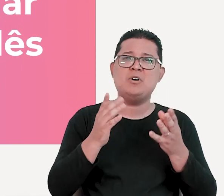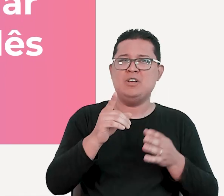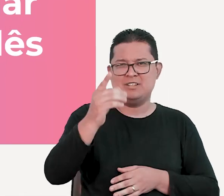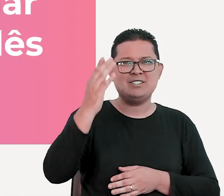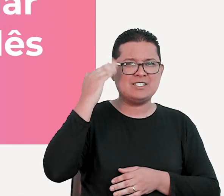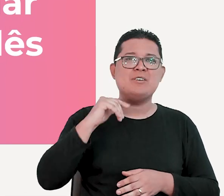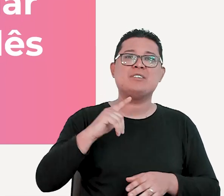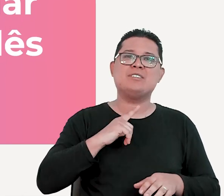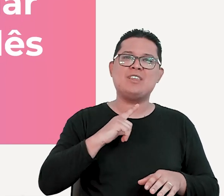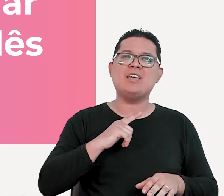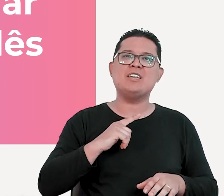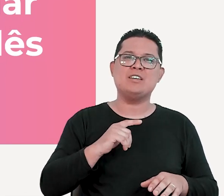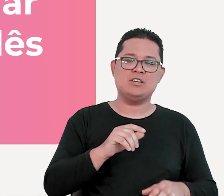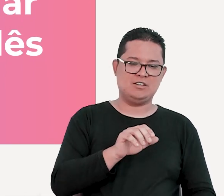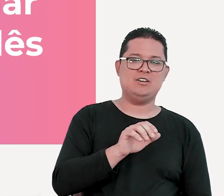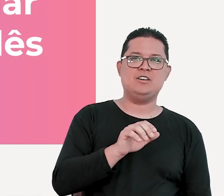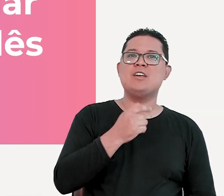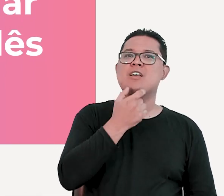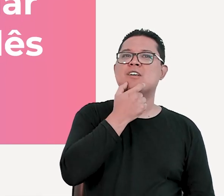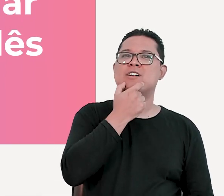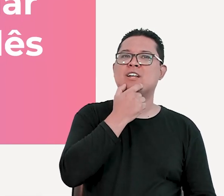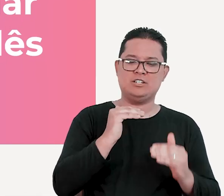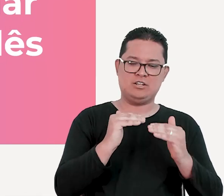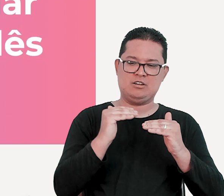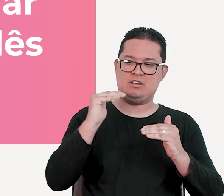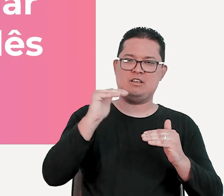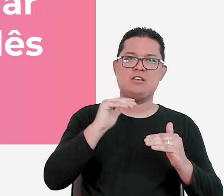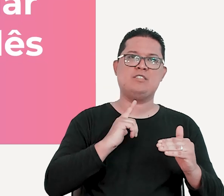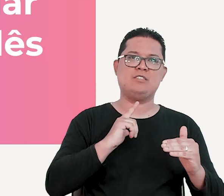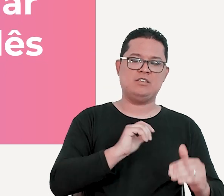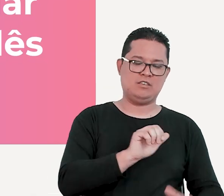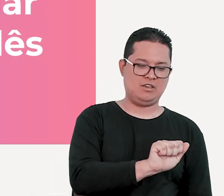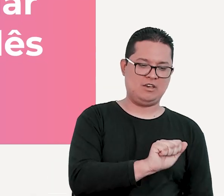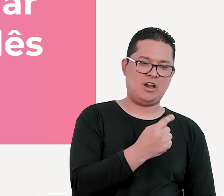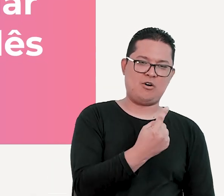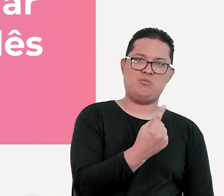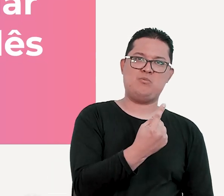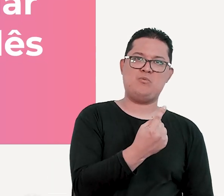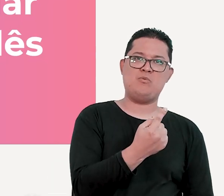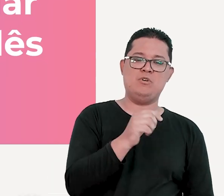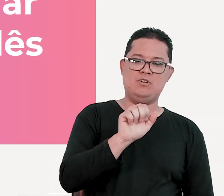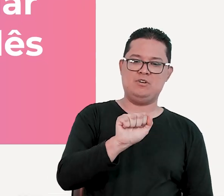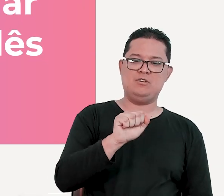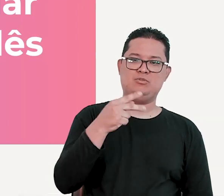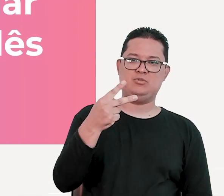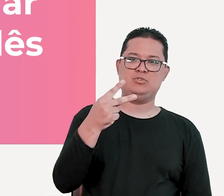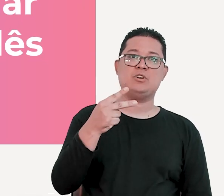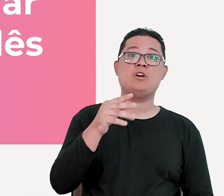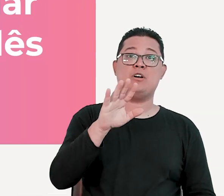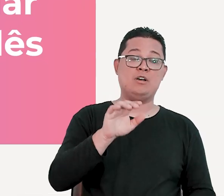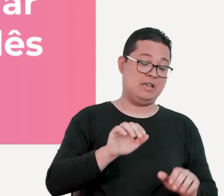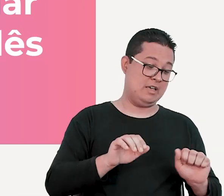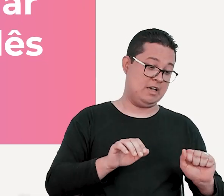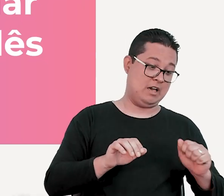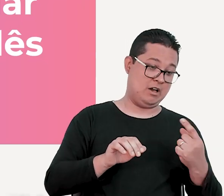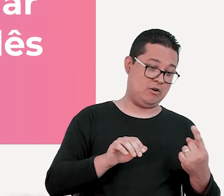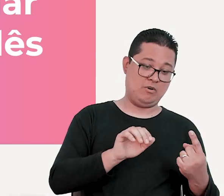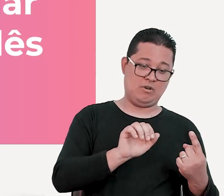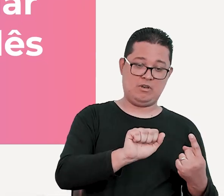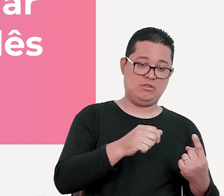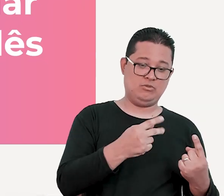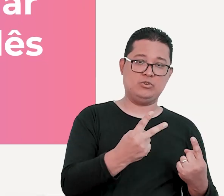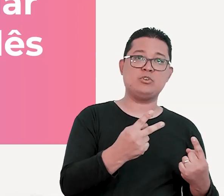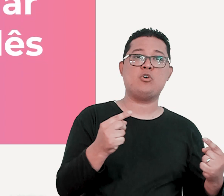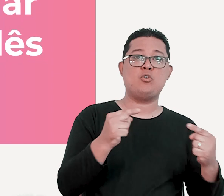é o mais iniciante, assim, de todos. Aí tem o A2, e essa linha do A ainda é o iniciante. Aí